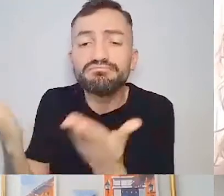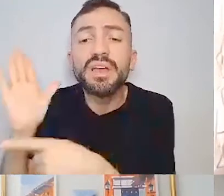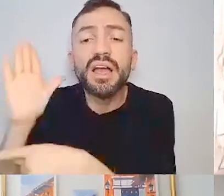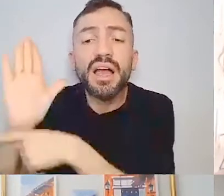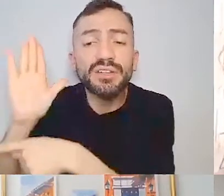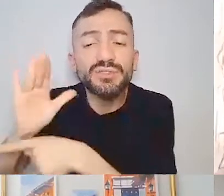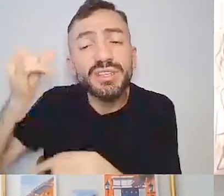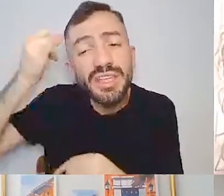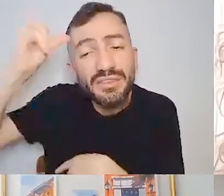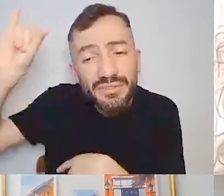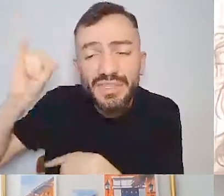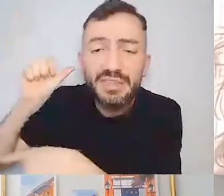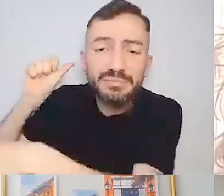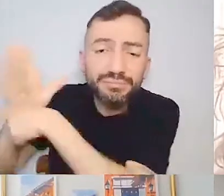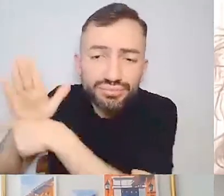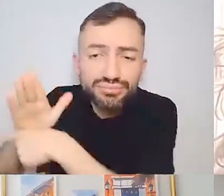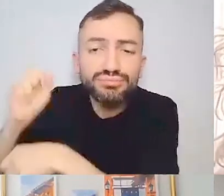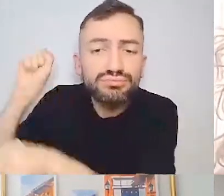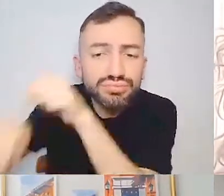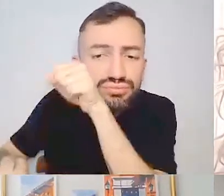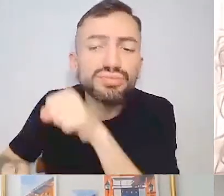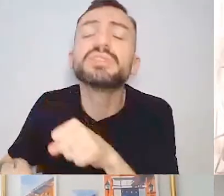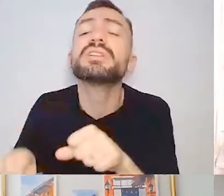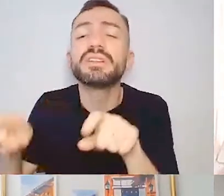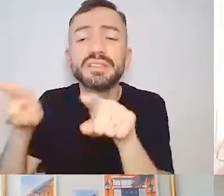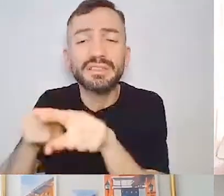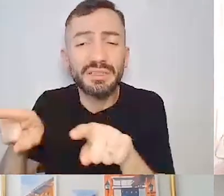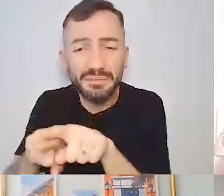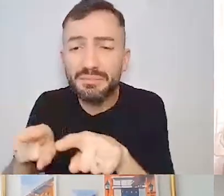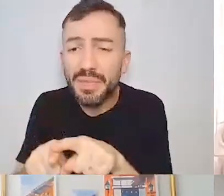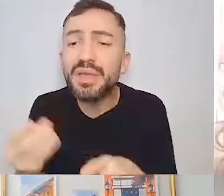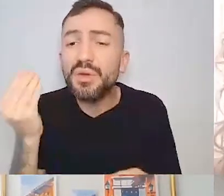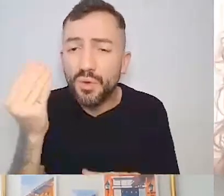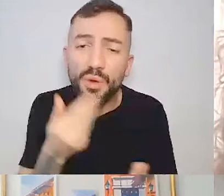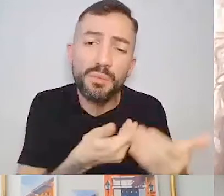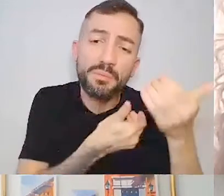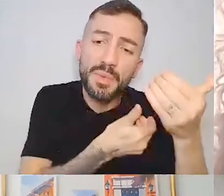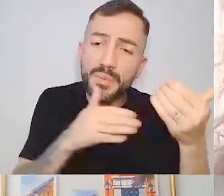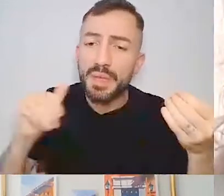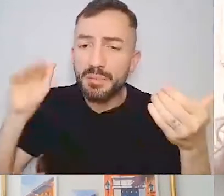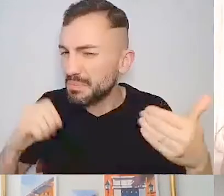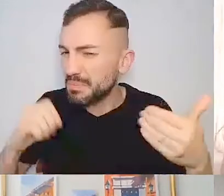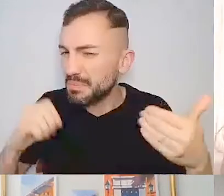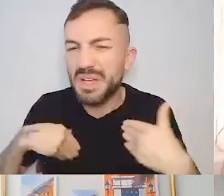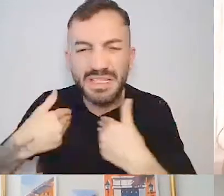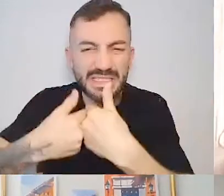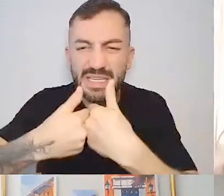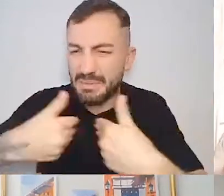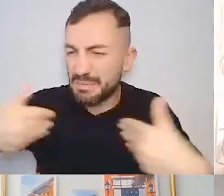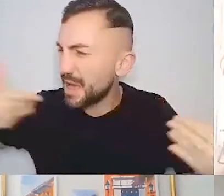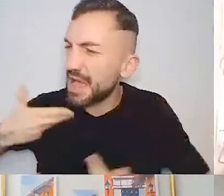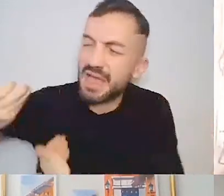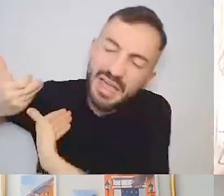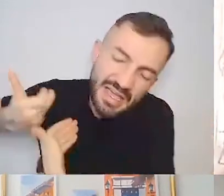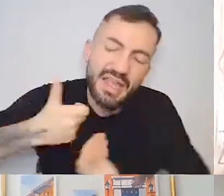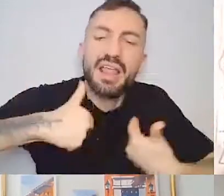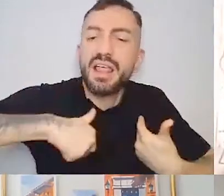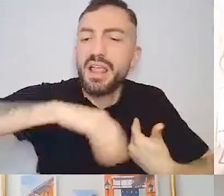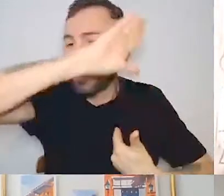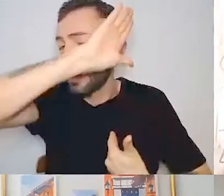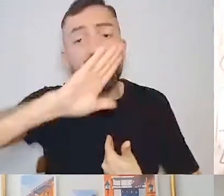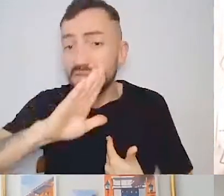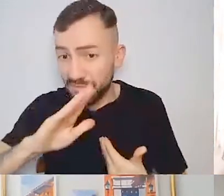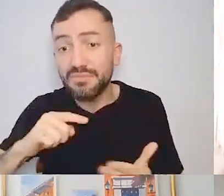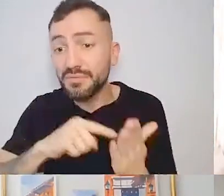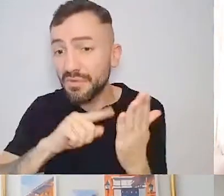direito, evitar as desnecessárias e abruptas separações entre bebês e suas mães, sem que isso haja amparo na lei, e